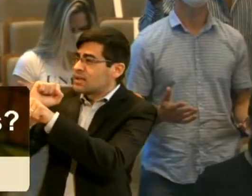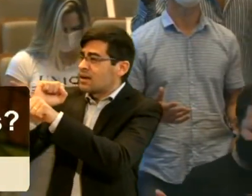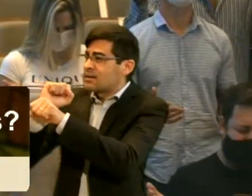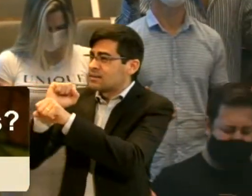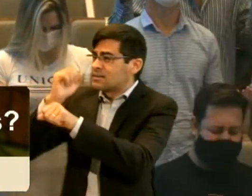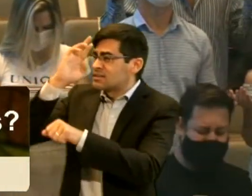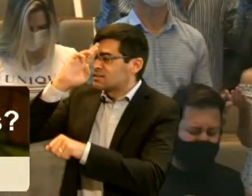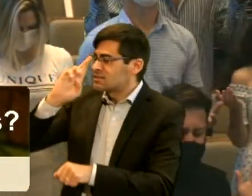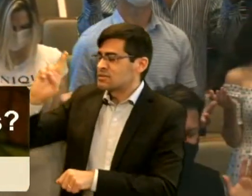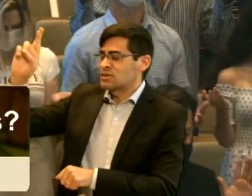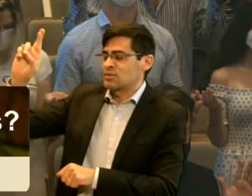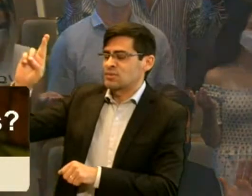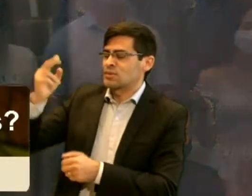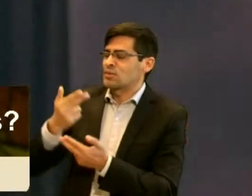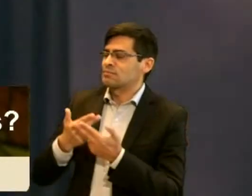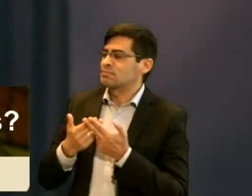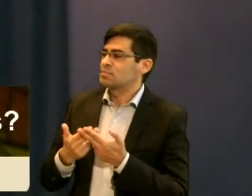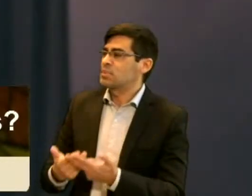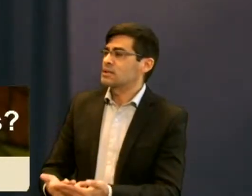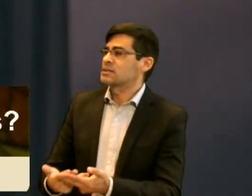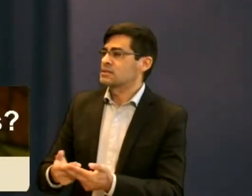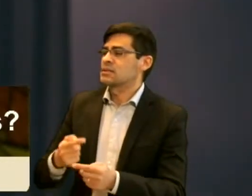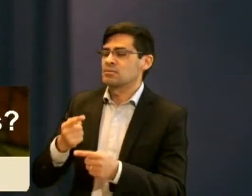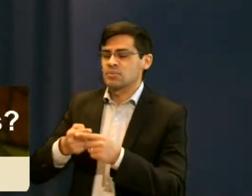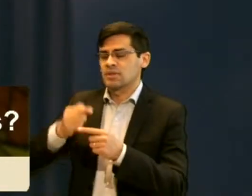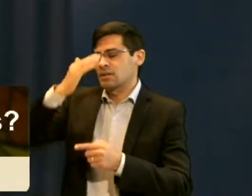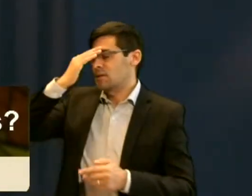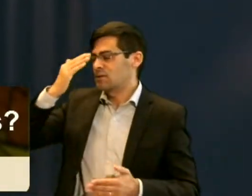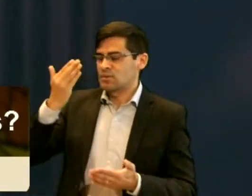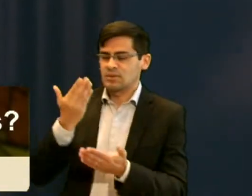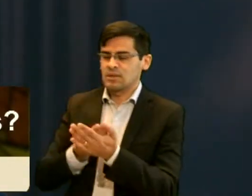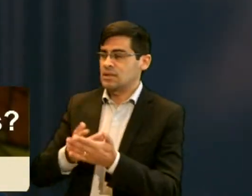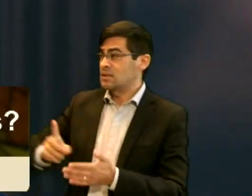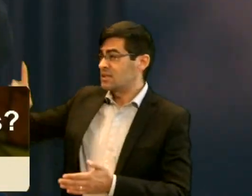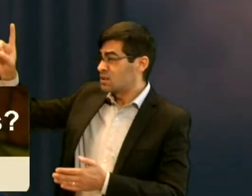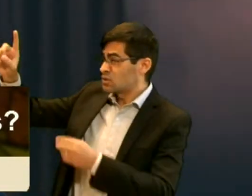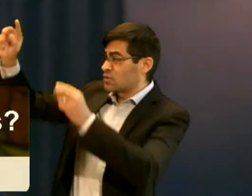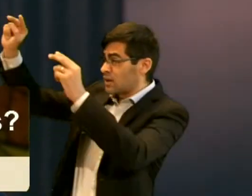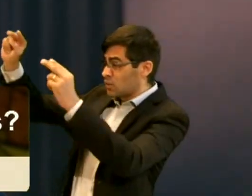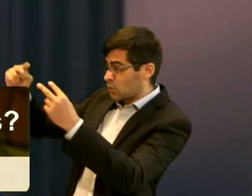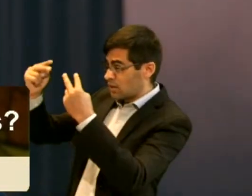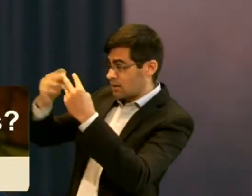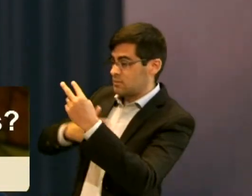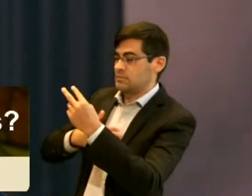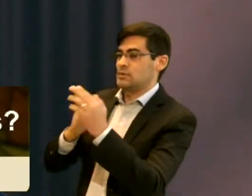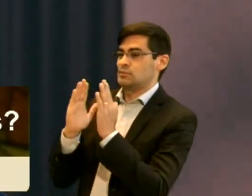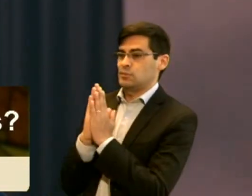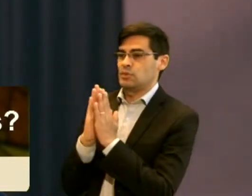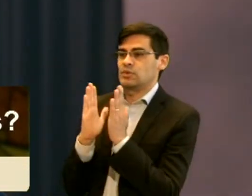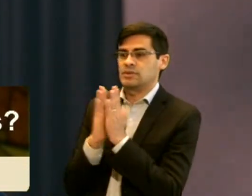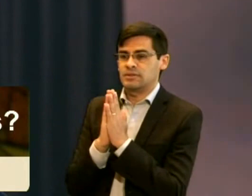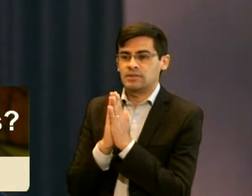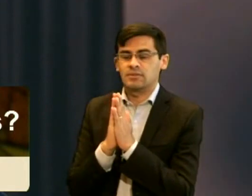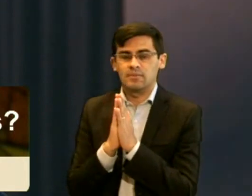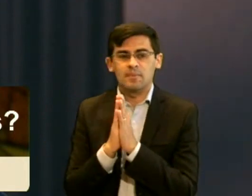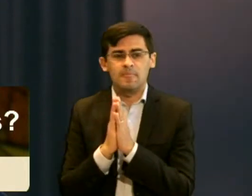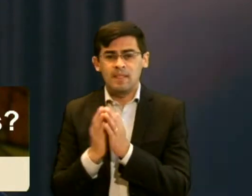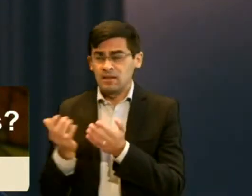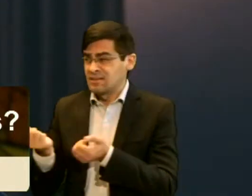Pai, porque eu creio que mais uma vez o Senhor vai se inclinar. Entrega, dá nome